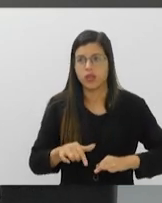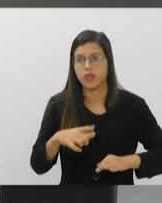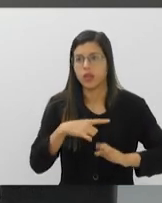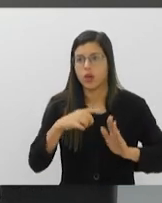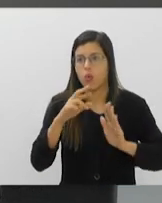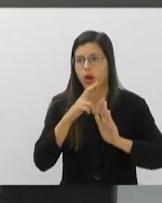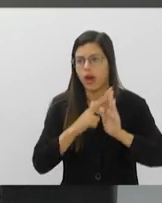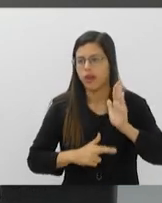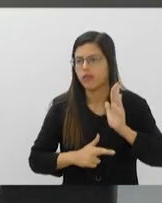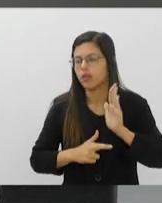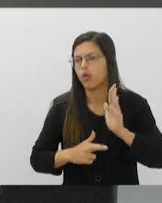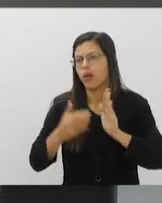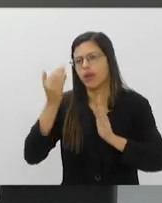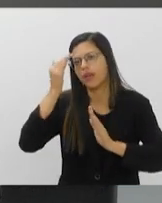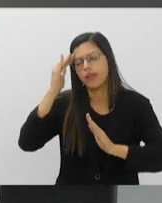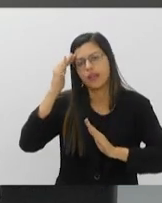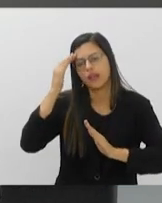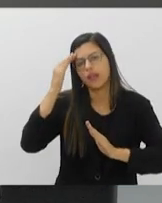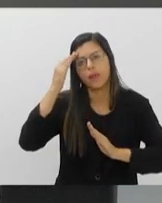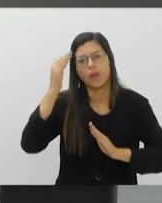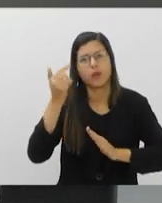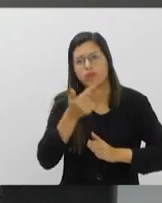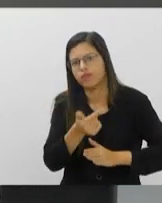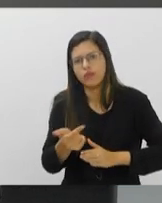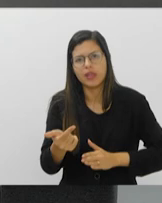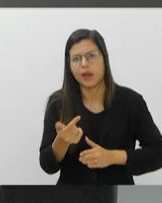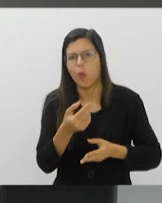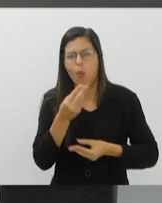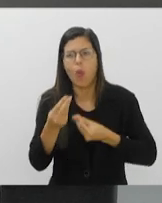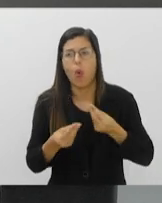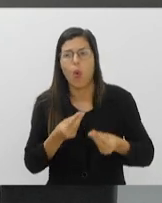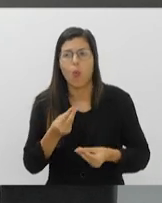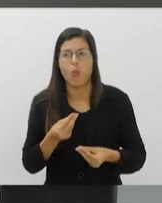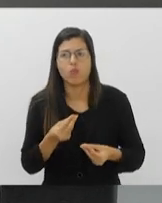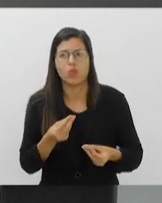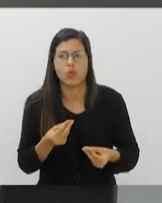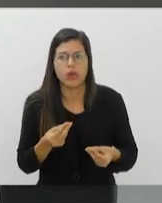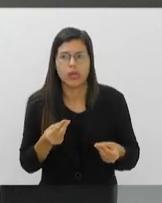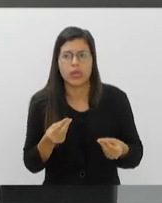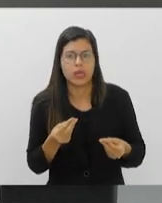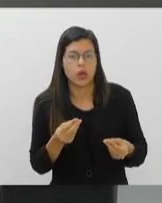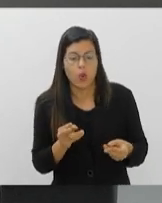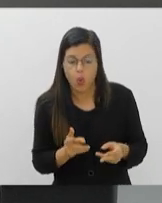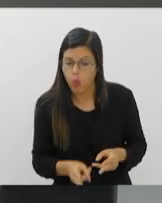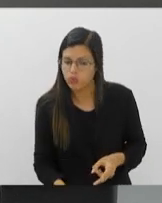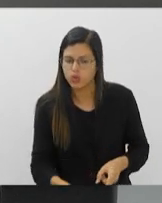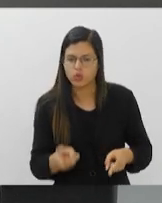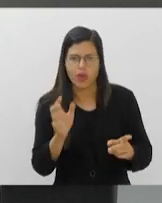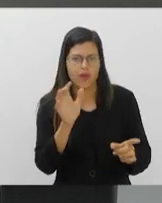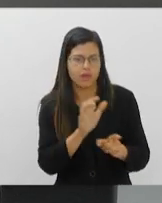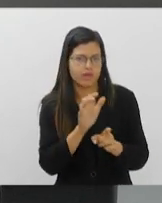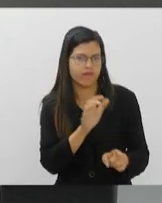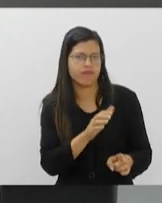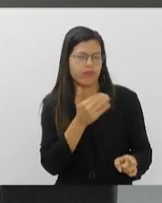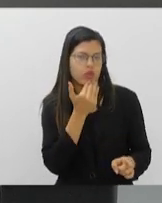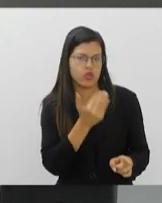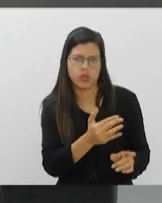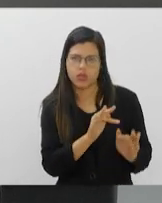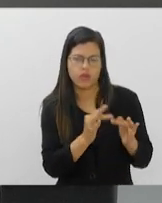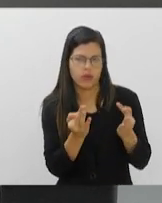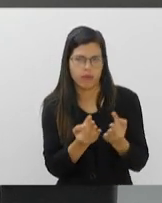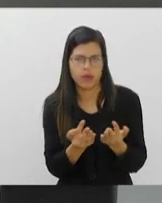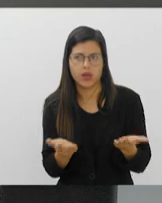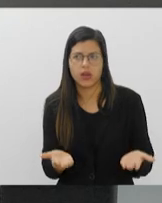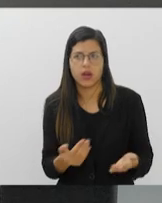conclusivo olha entendemos que não não há mais como investir nessa nessa família demonstre isso de forma Cabal